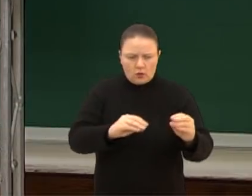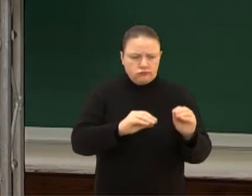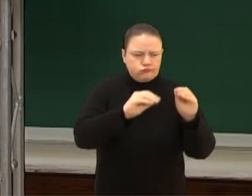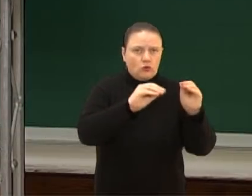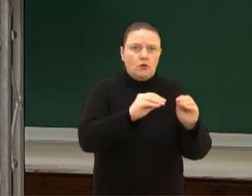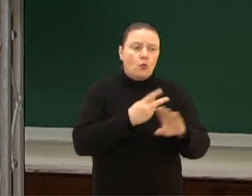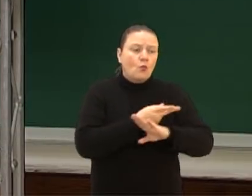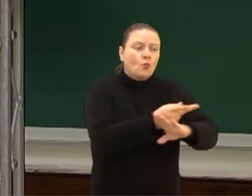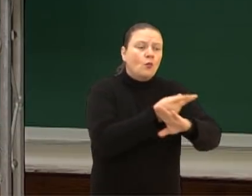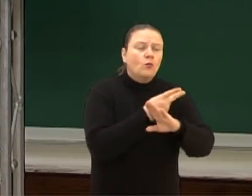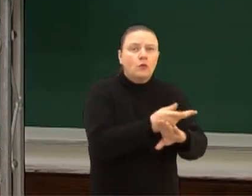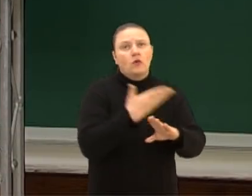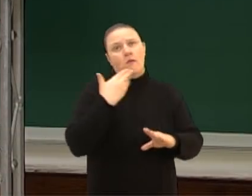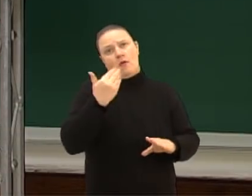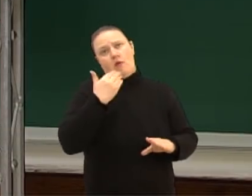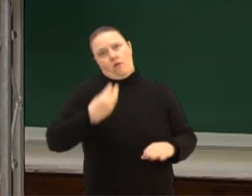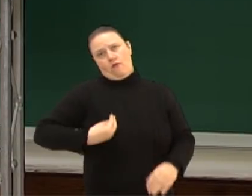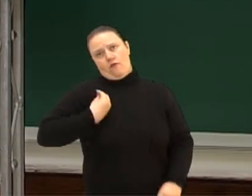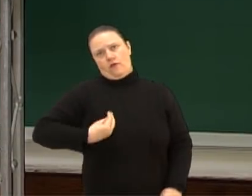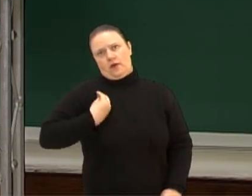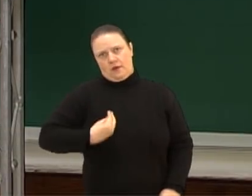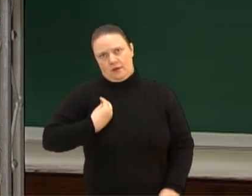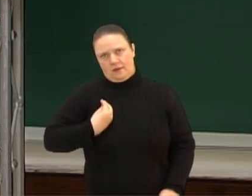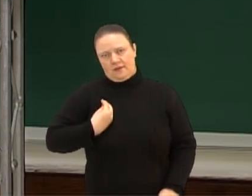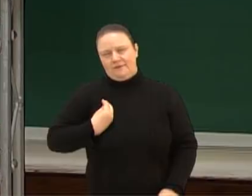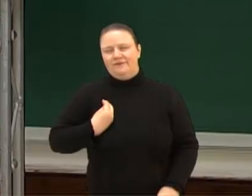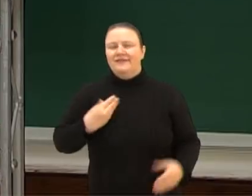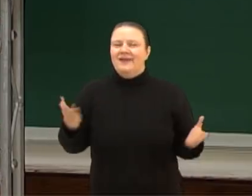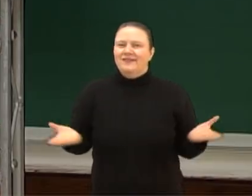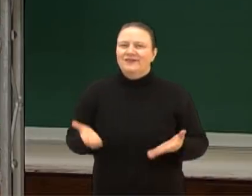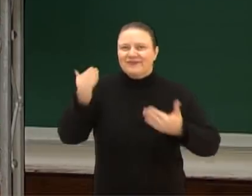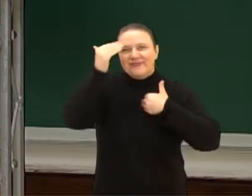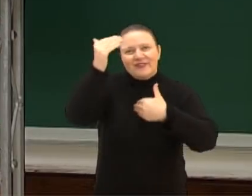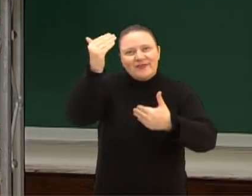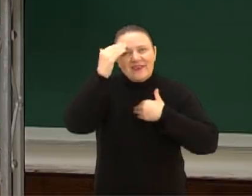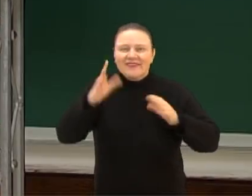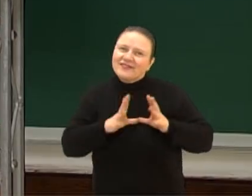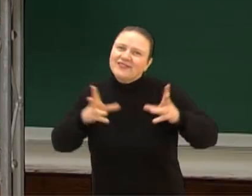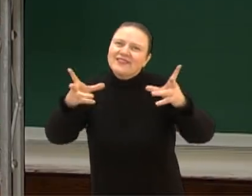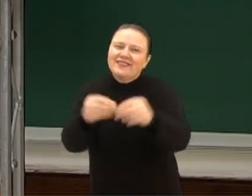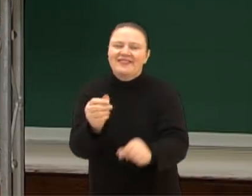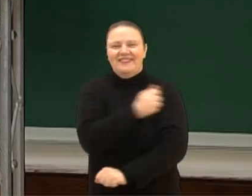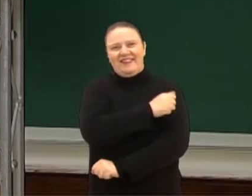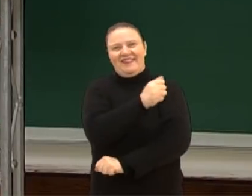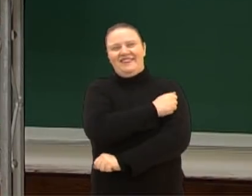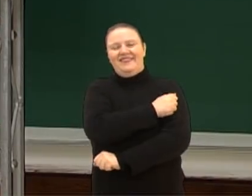condições de vida. Então, meu muito obrigado a você, aluno, que acompanhou essa aula e até a próxima.